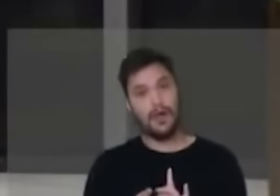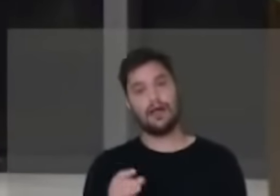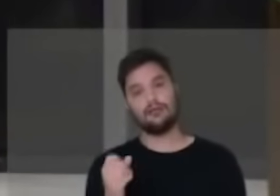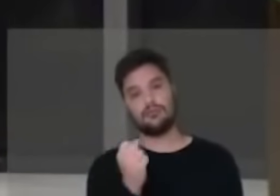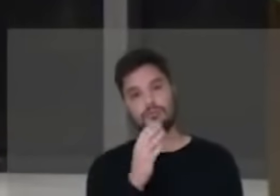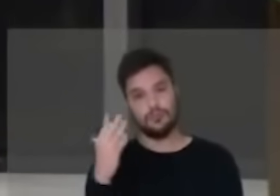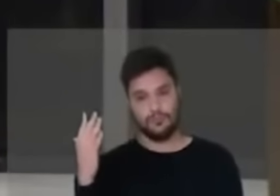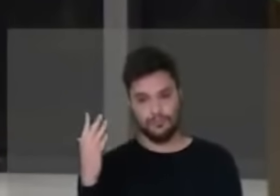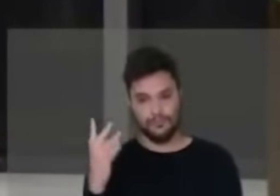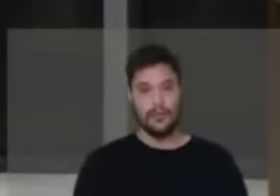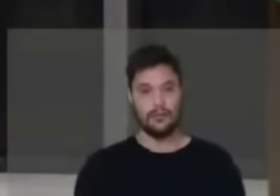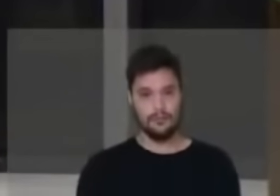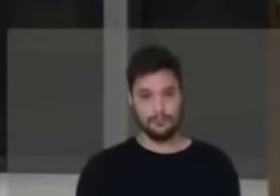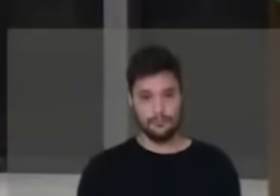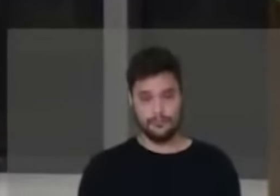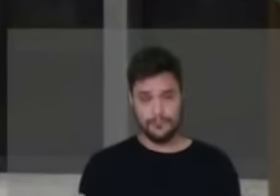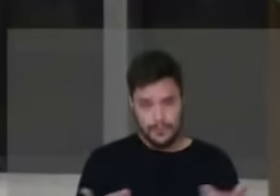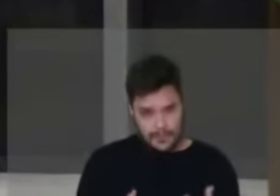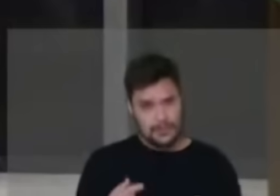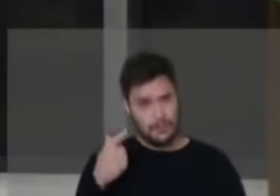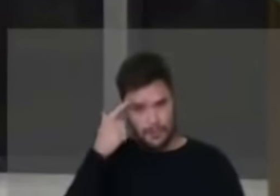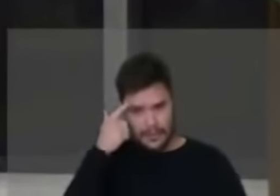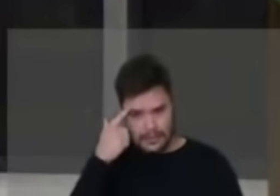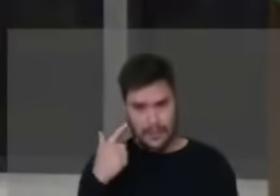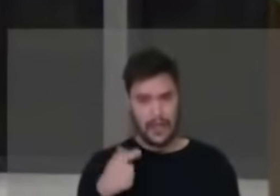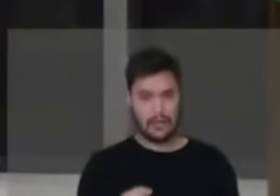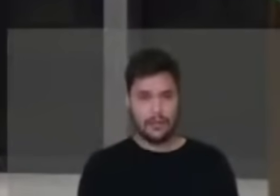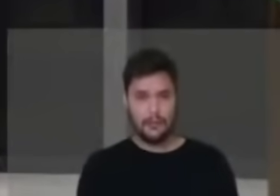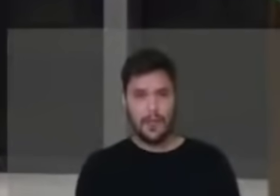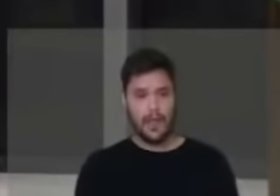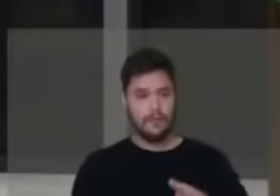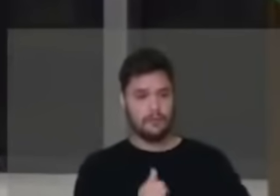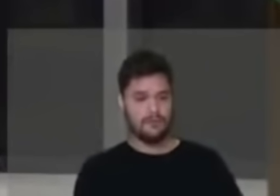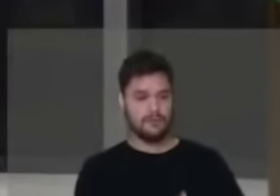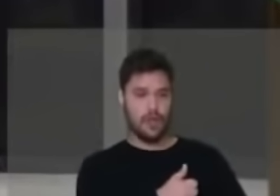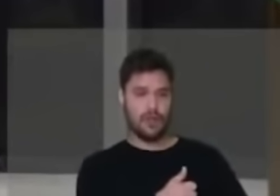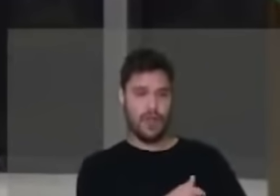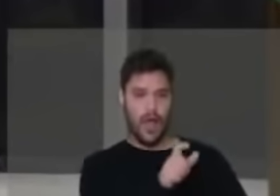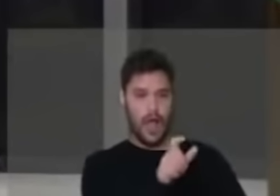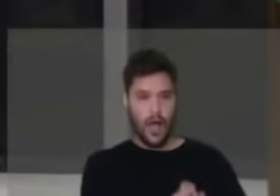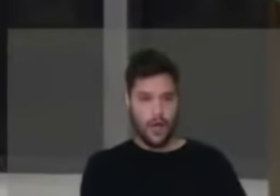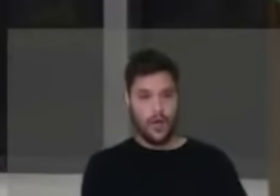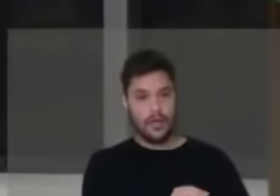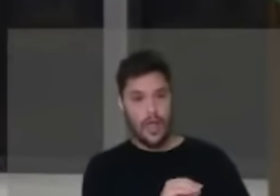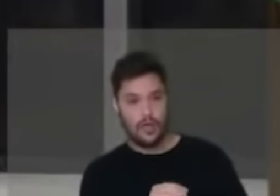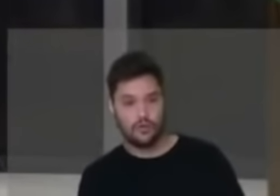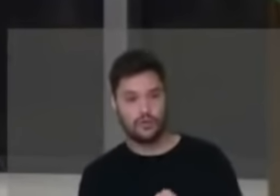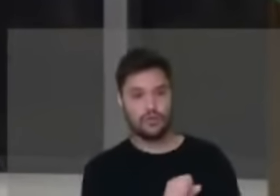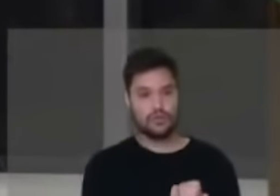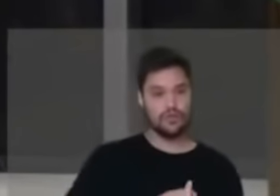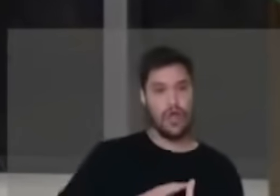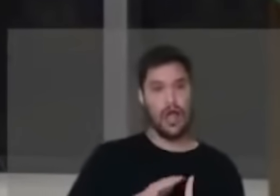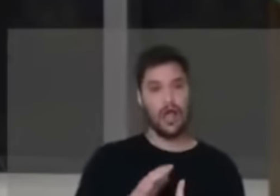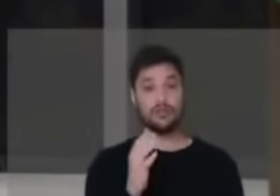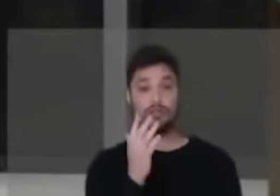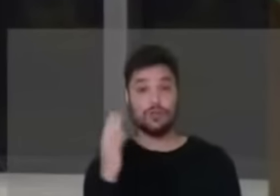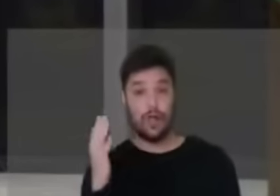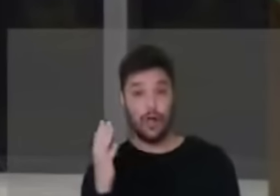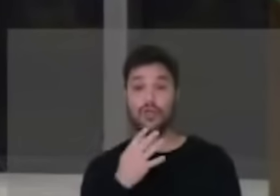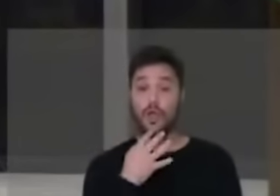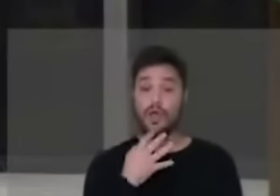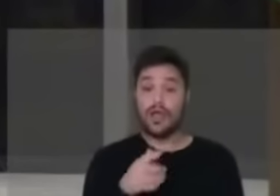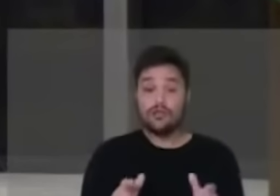por exemplo, pensar em agentes comunitários de proteção socioambiental, aqueles que conhecem no